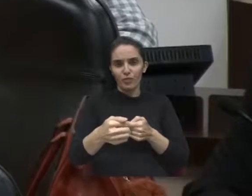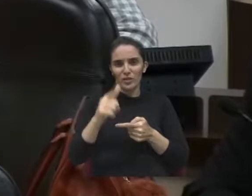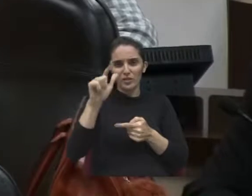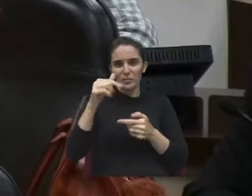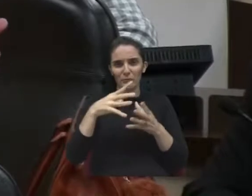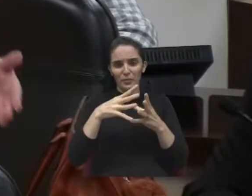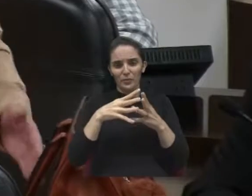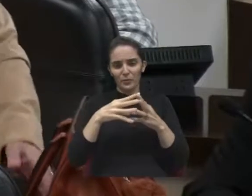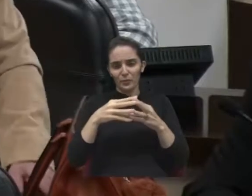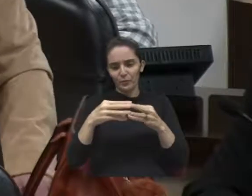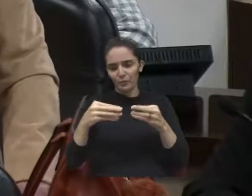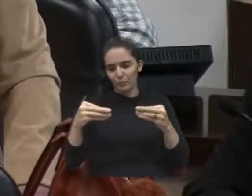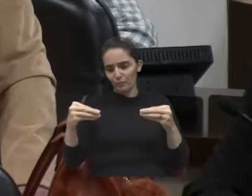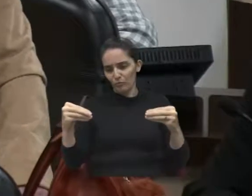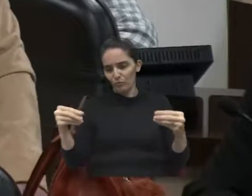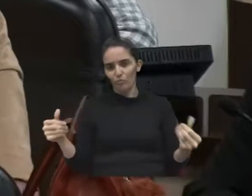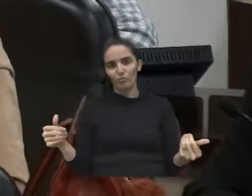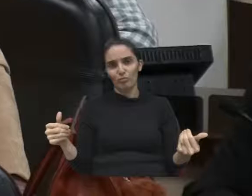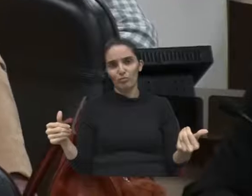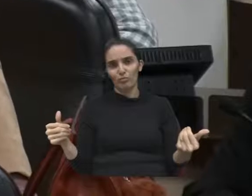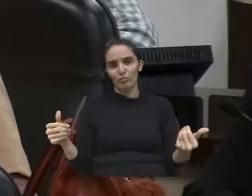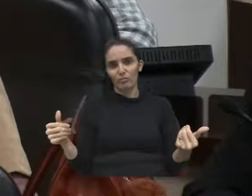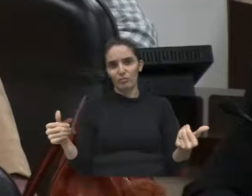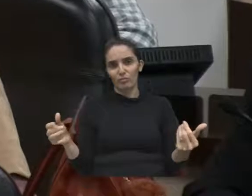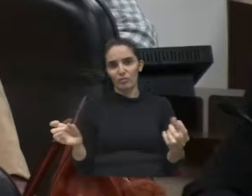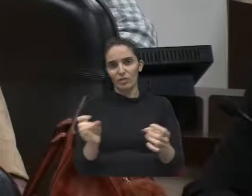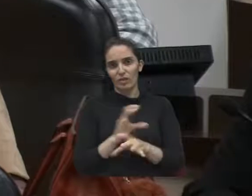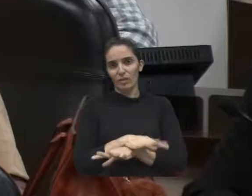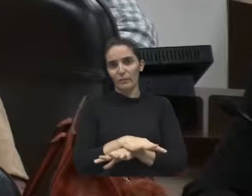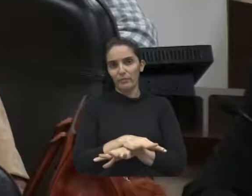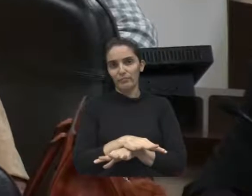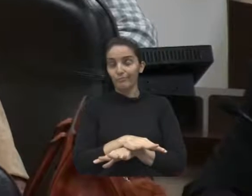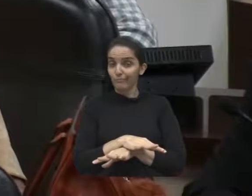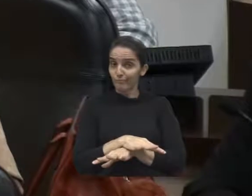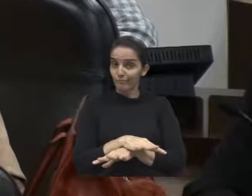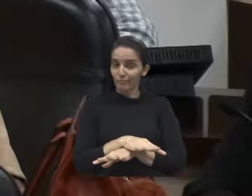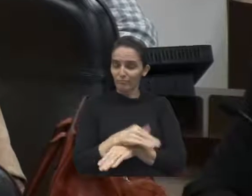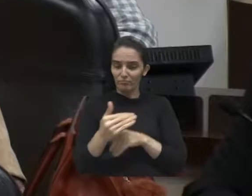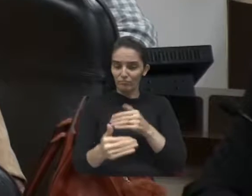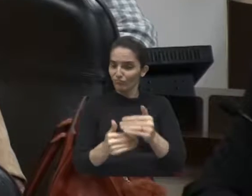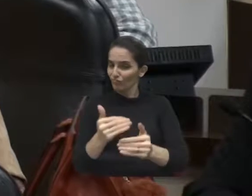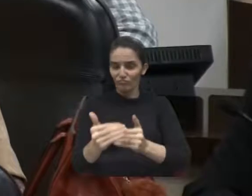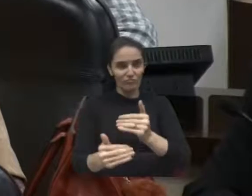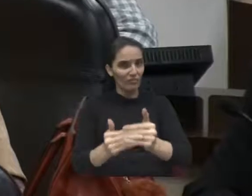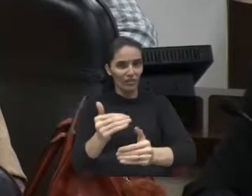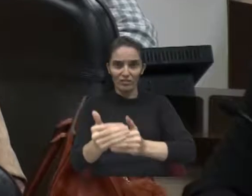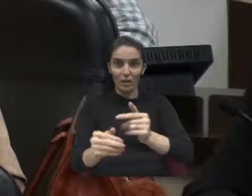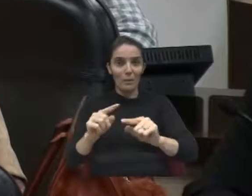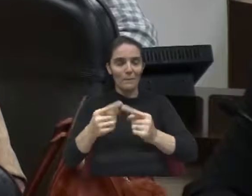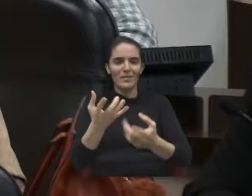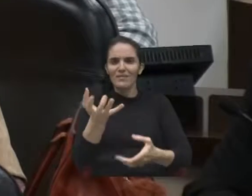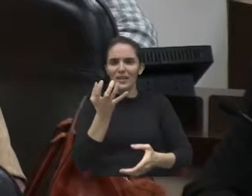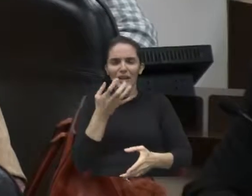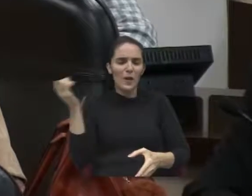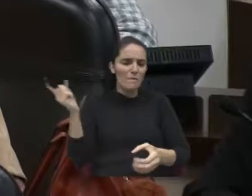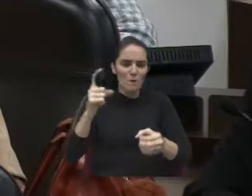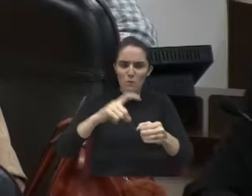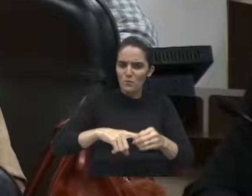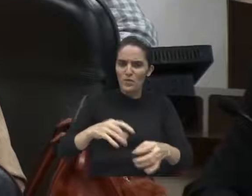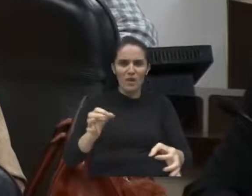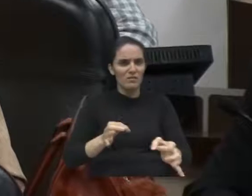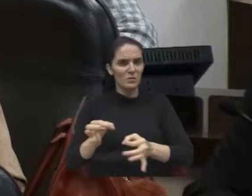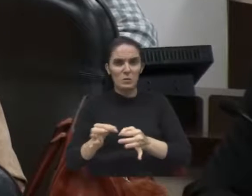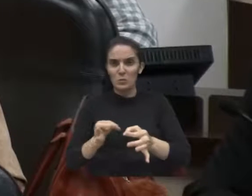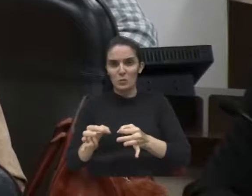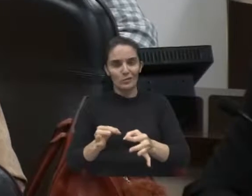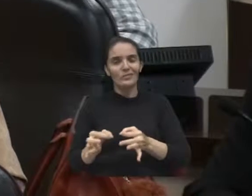dá sequência. Mas eu realmente gostaria que nós retomássemos esses projetos com a